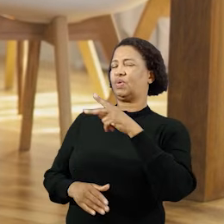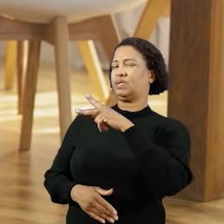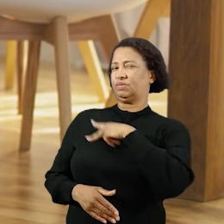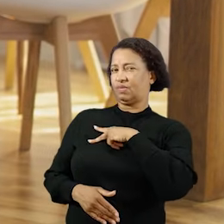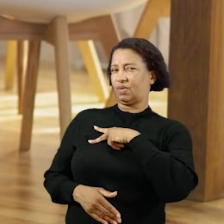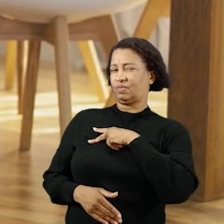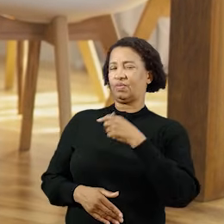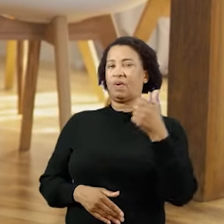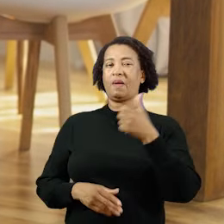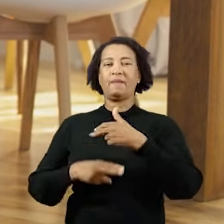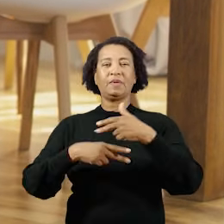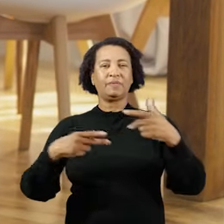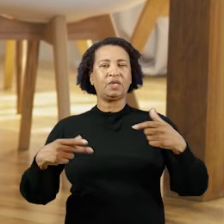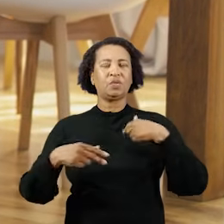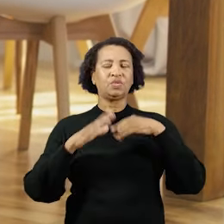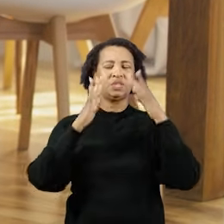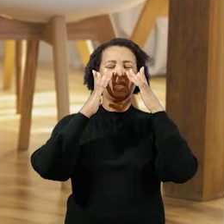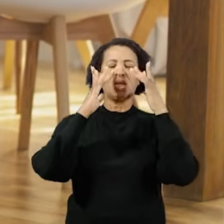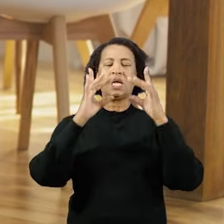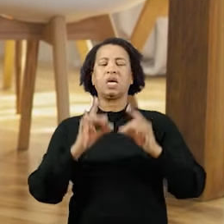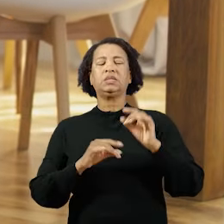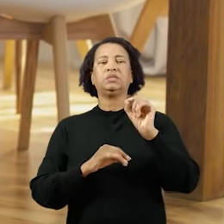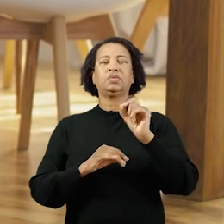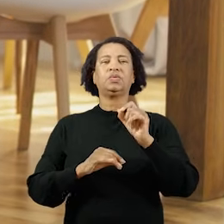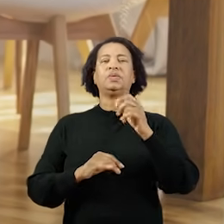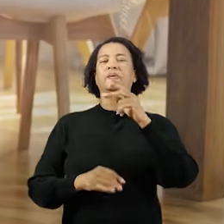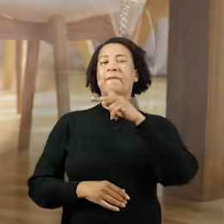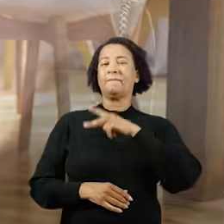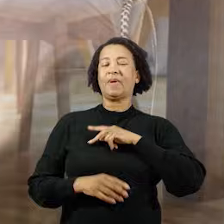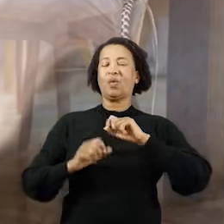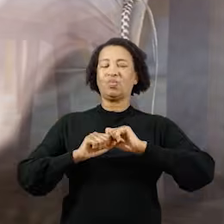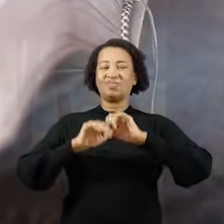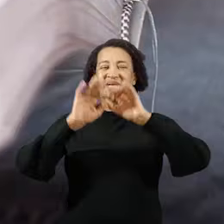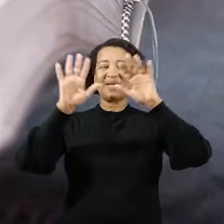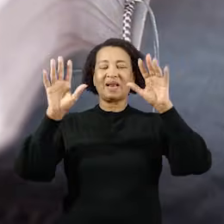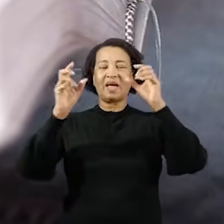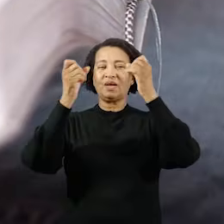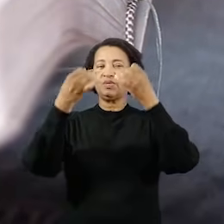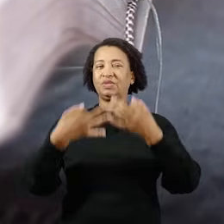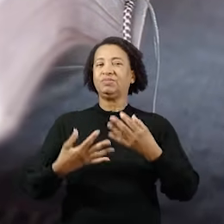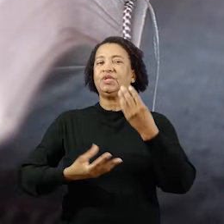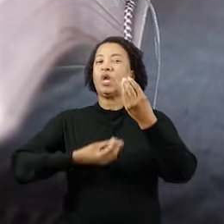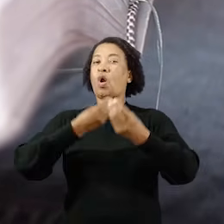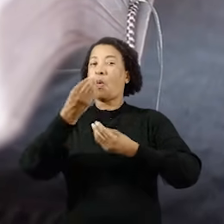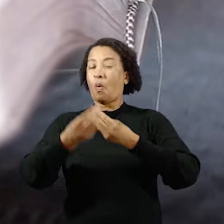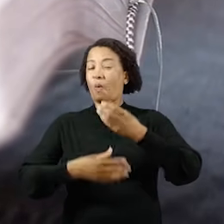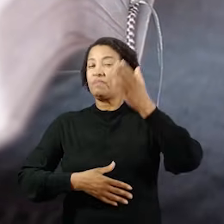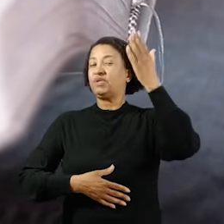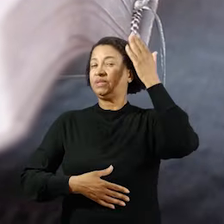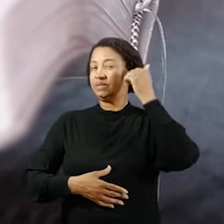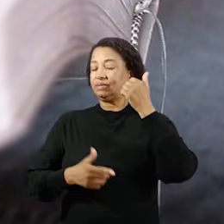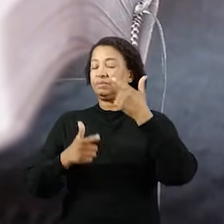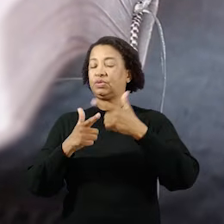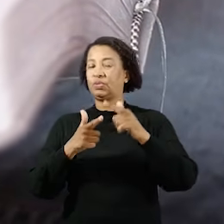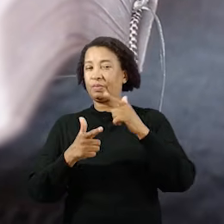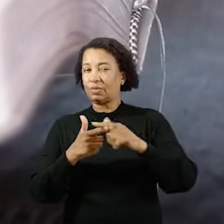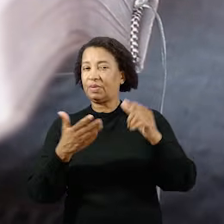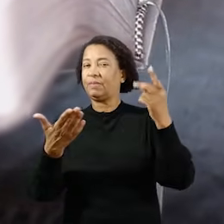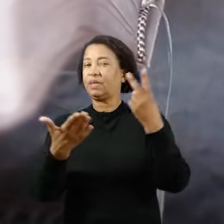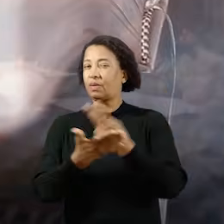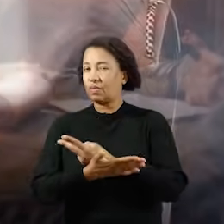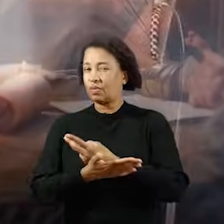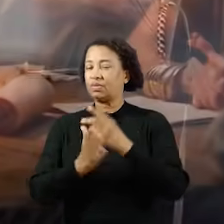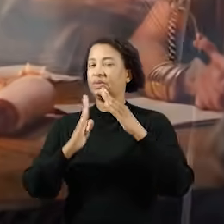A primeira coisa que me chama a atenção é ver que Paulo deixou bem claro como foi que ficou sabendo dos problemas da